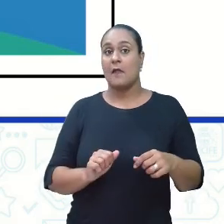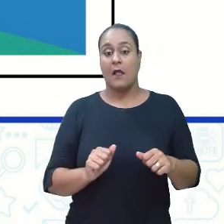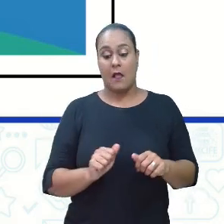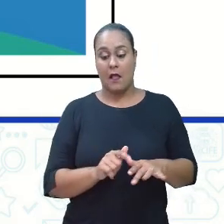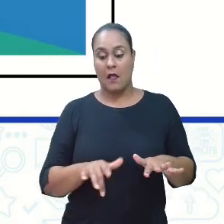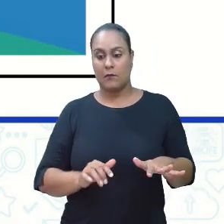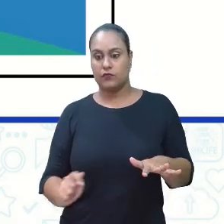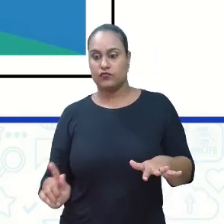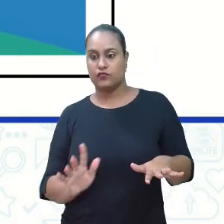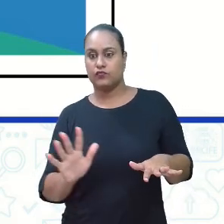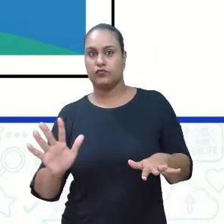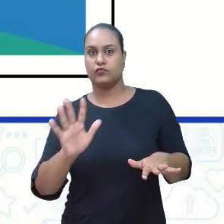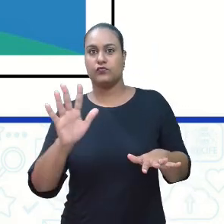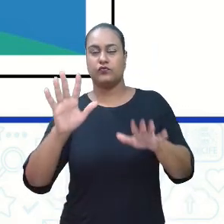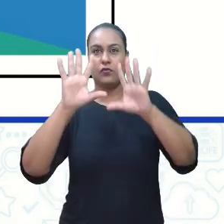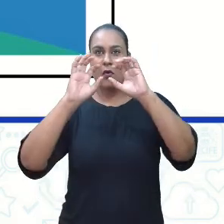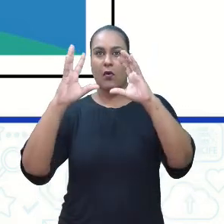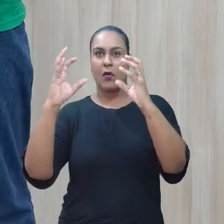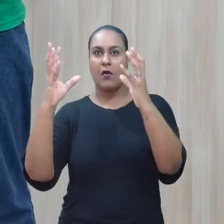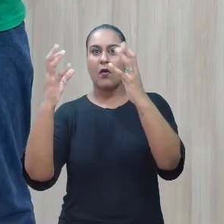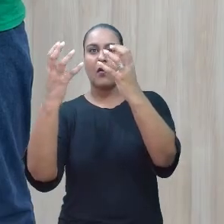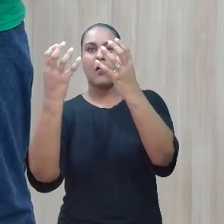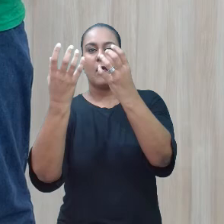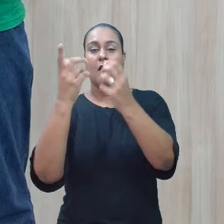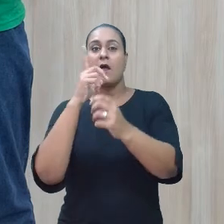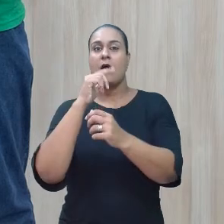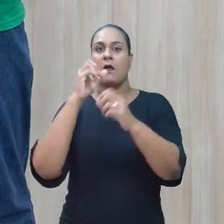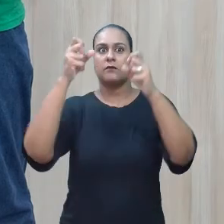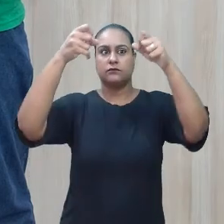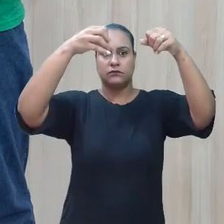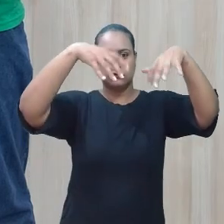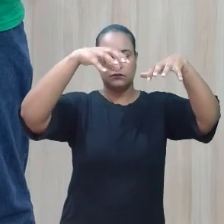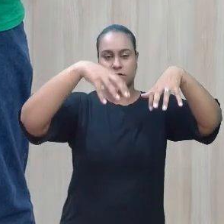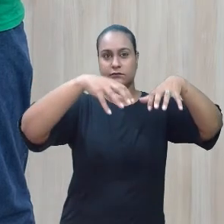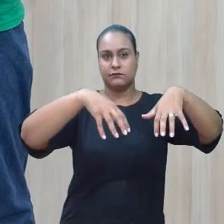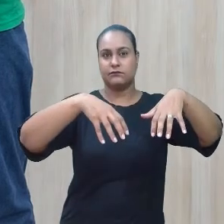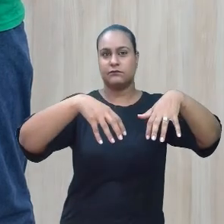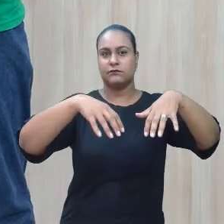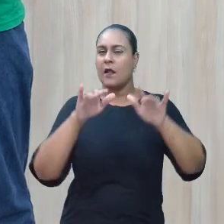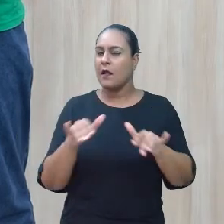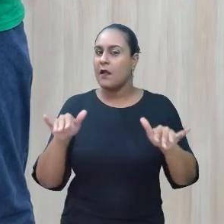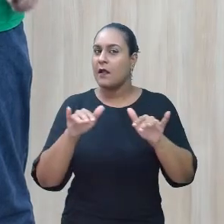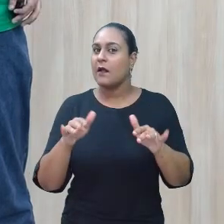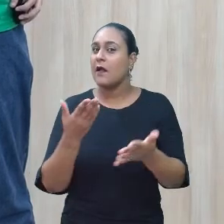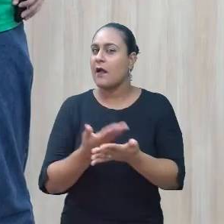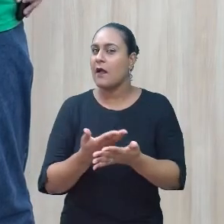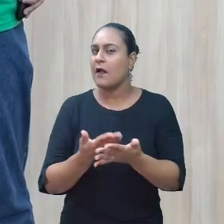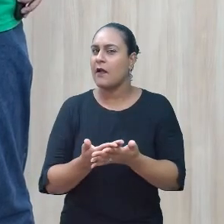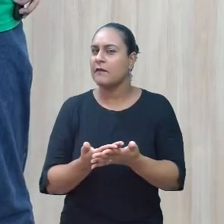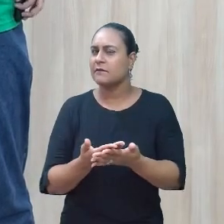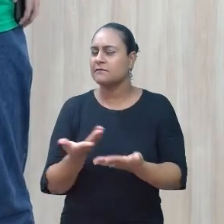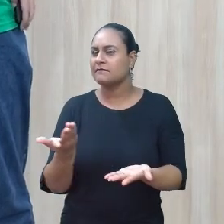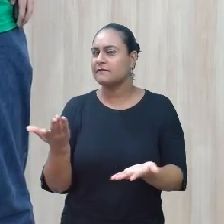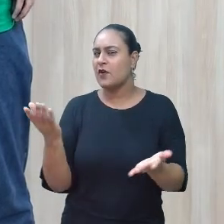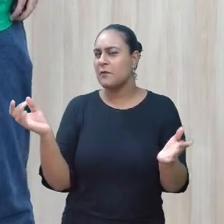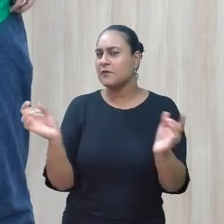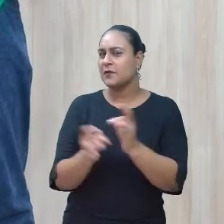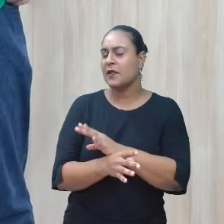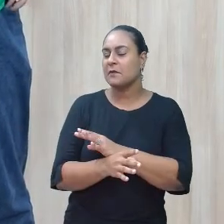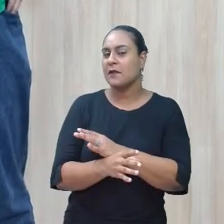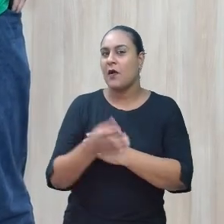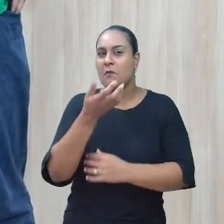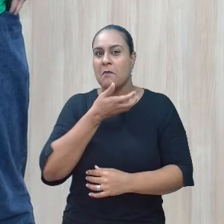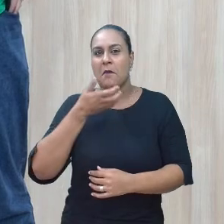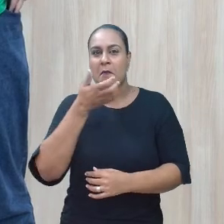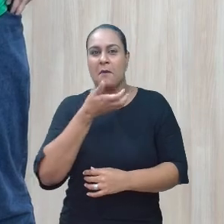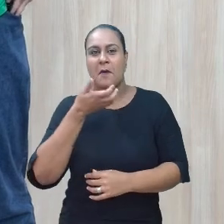condensa e precipita. Beleza, gente? Tranquilidade. Essa foi a nossa aula. Vamos terminar cantando a nossa musicazinha do Tempo e